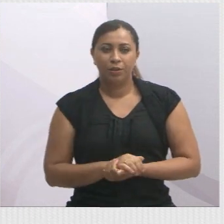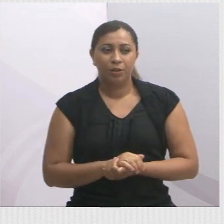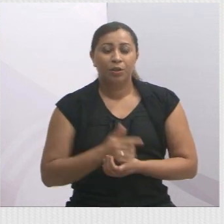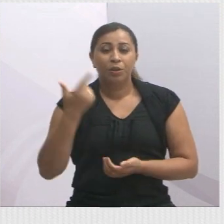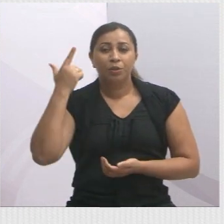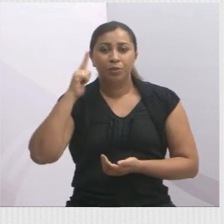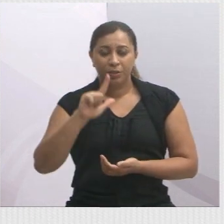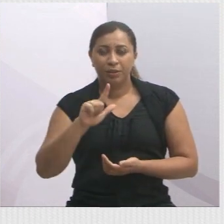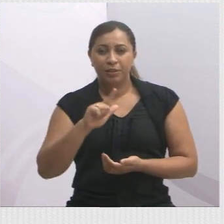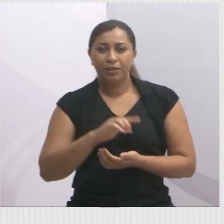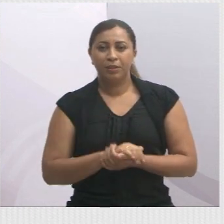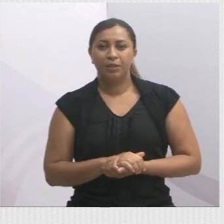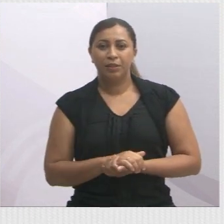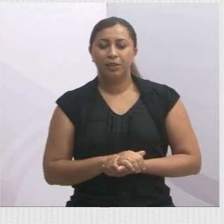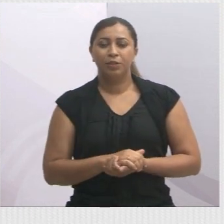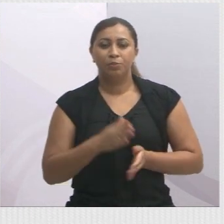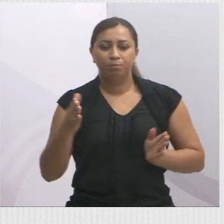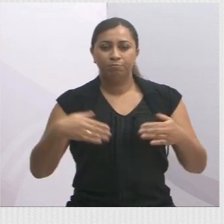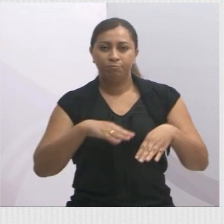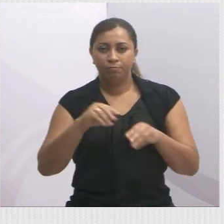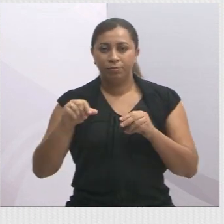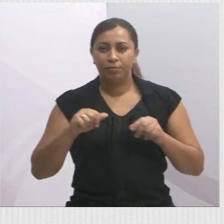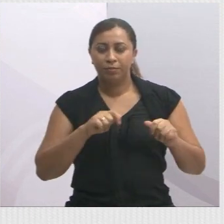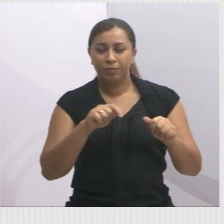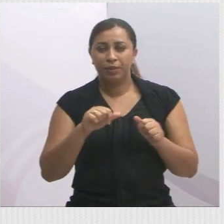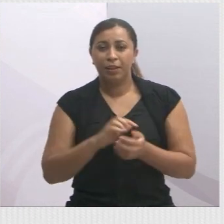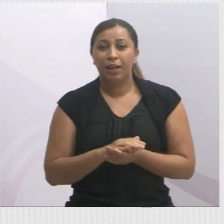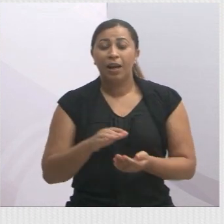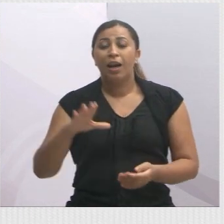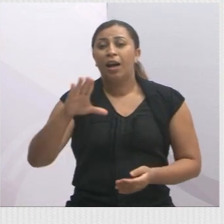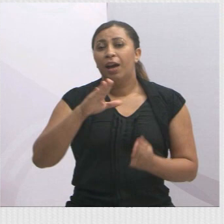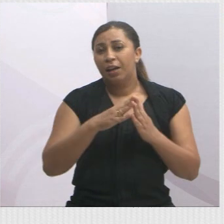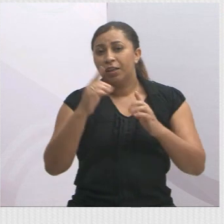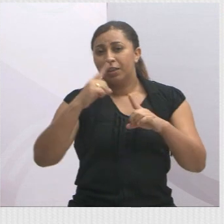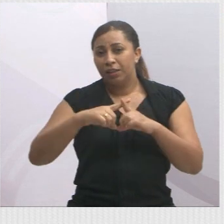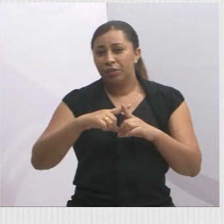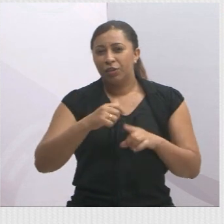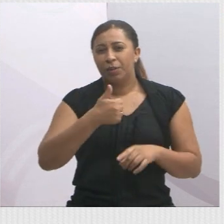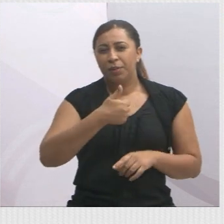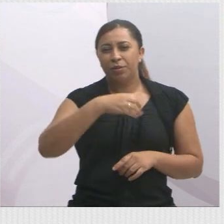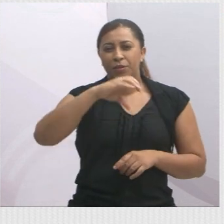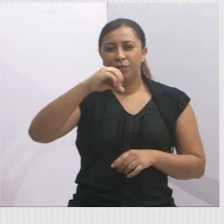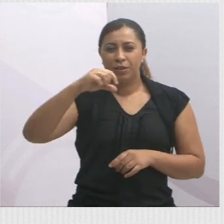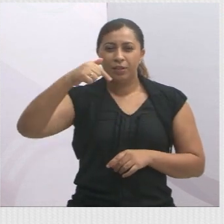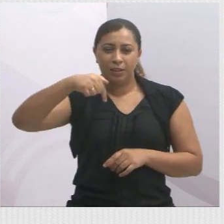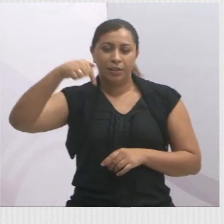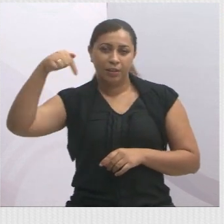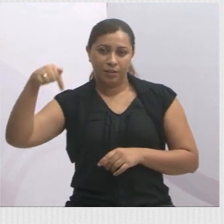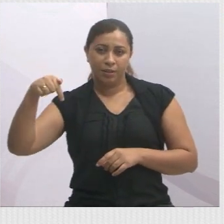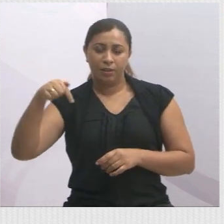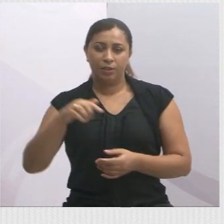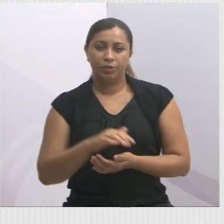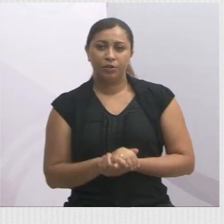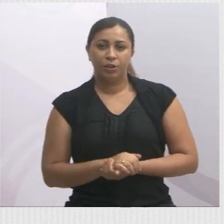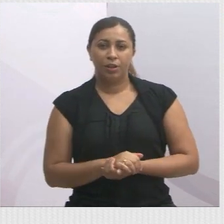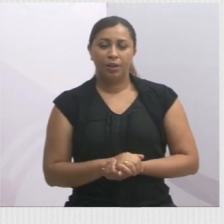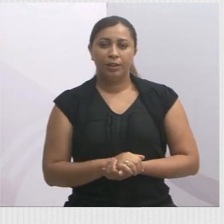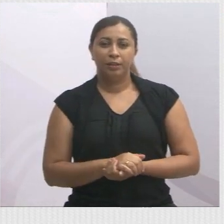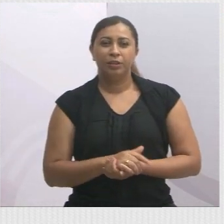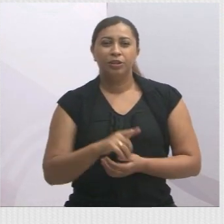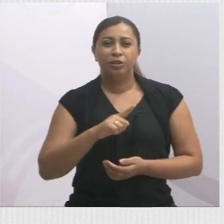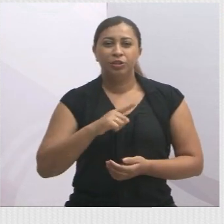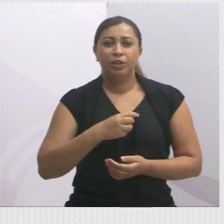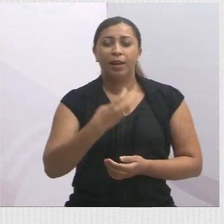ganhando o status de campo. A igreja de Jacareí, neste ano de 1977, contava com